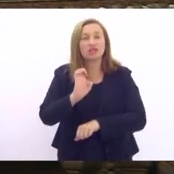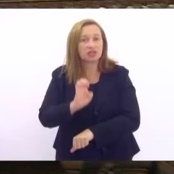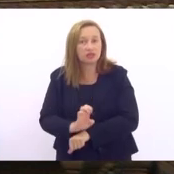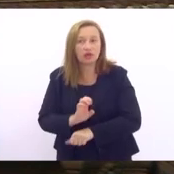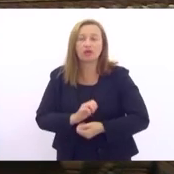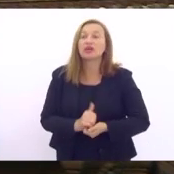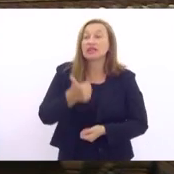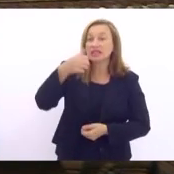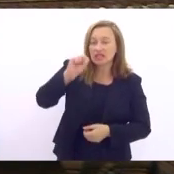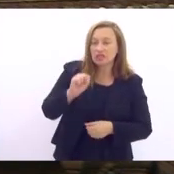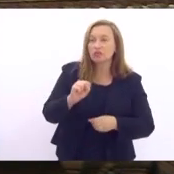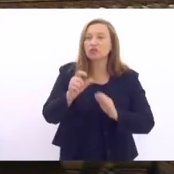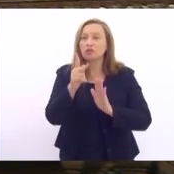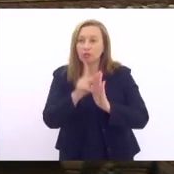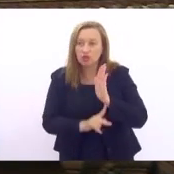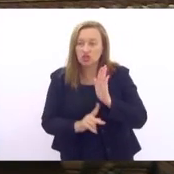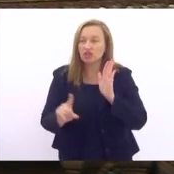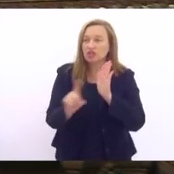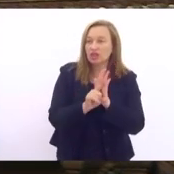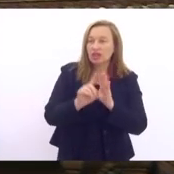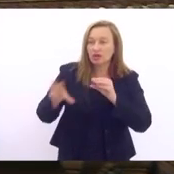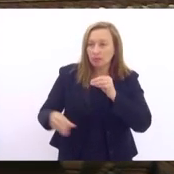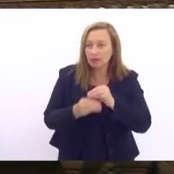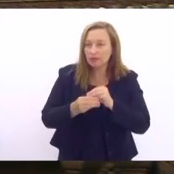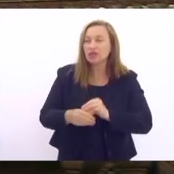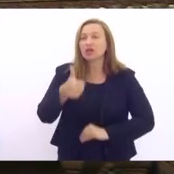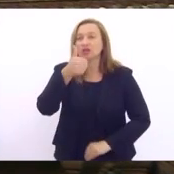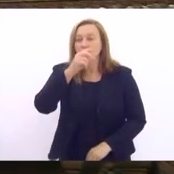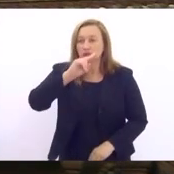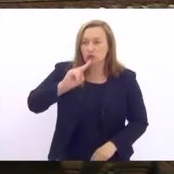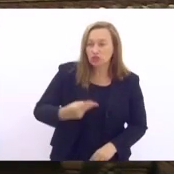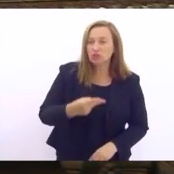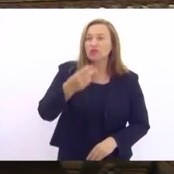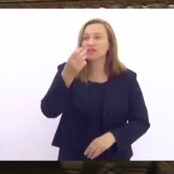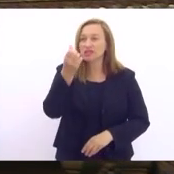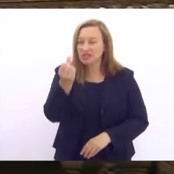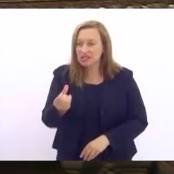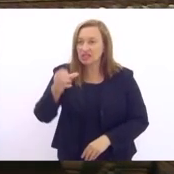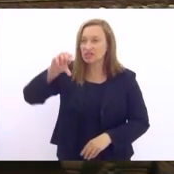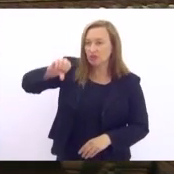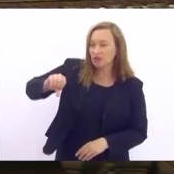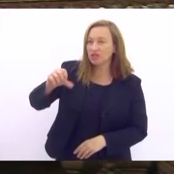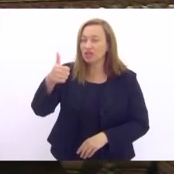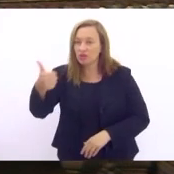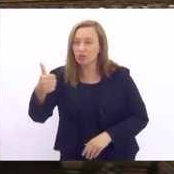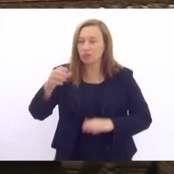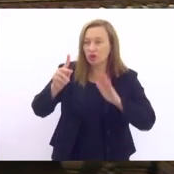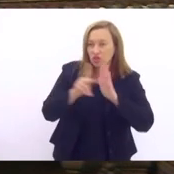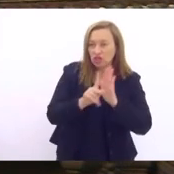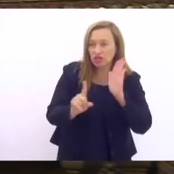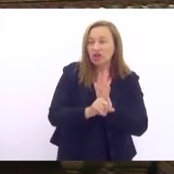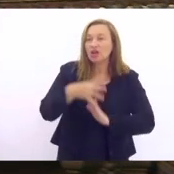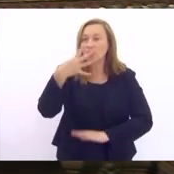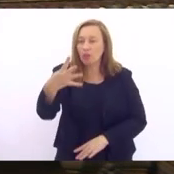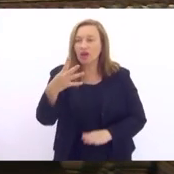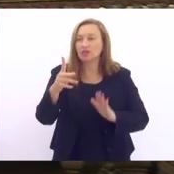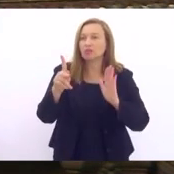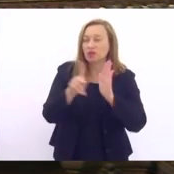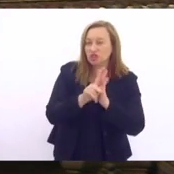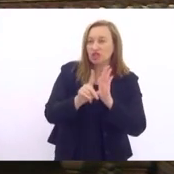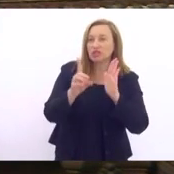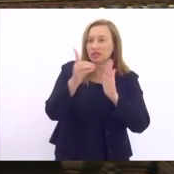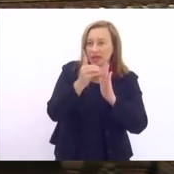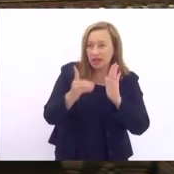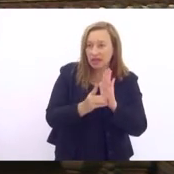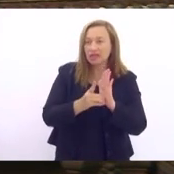lei complementar, 2.691 projetos de lei, 4 projetos de decretos legislativos,